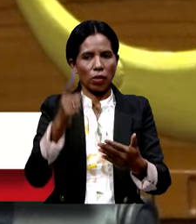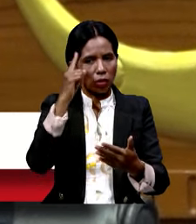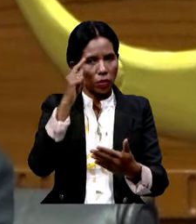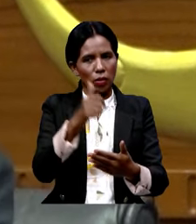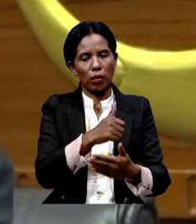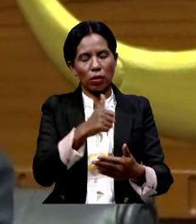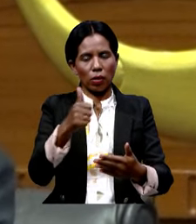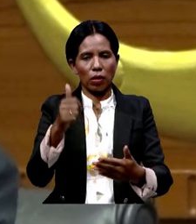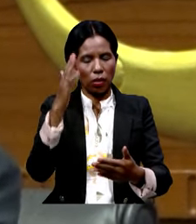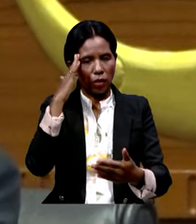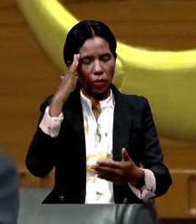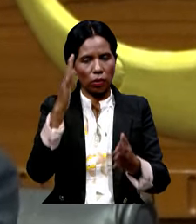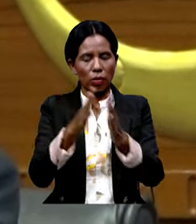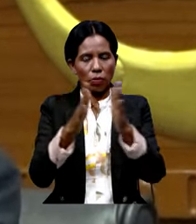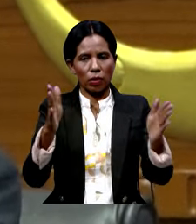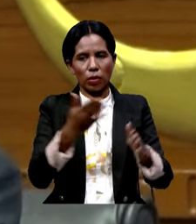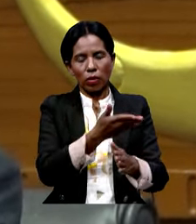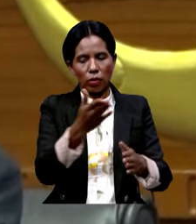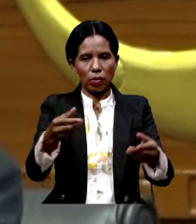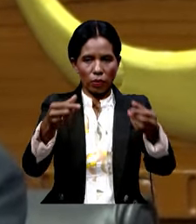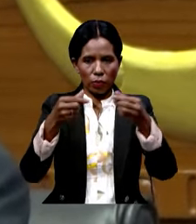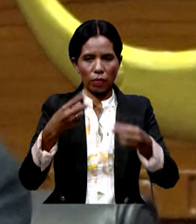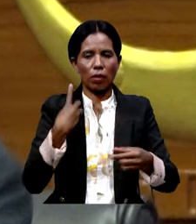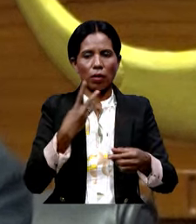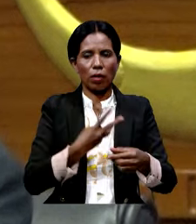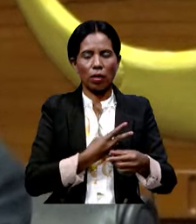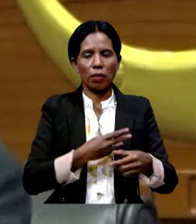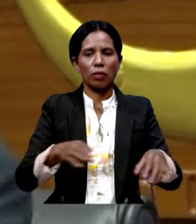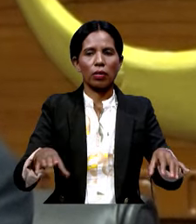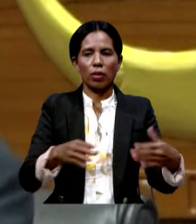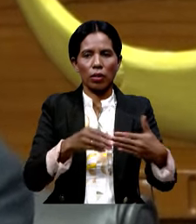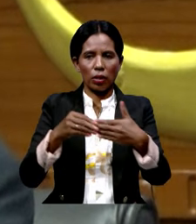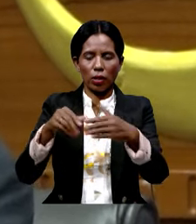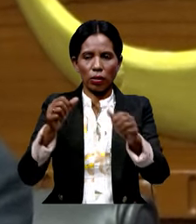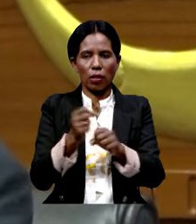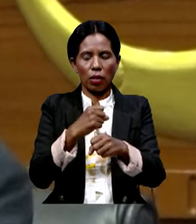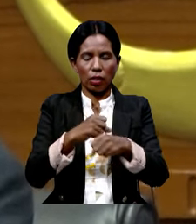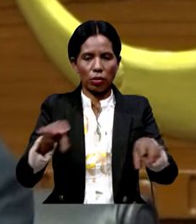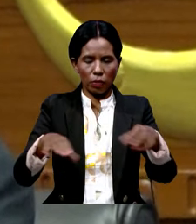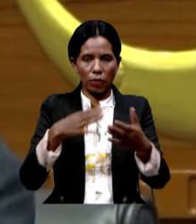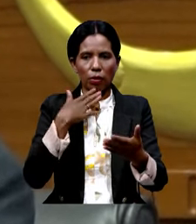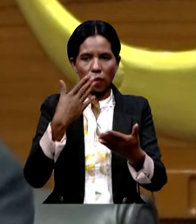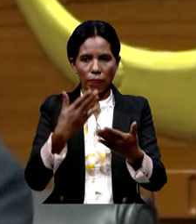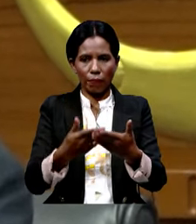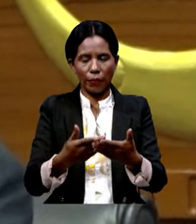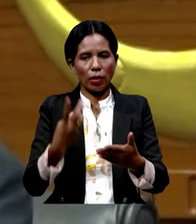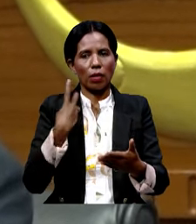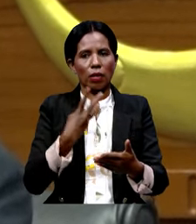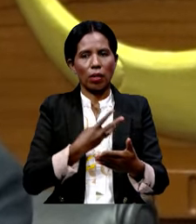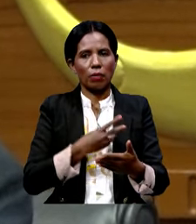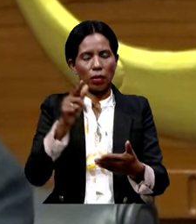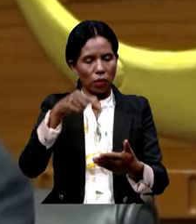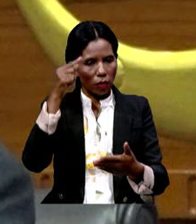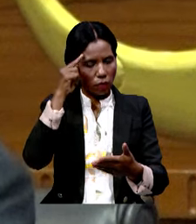a não embotira, nebe te botira foba ami. E a mim se cair da nem de bela há os serviços da que dia clio e a minha